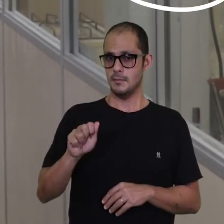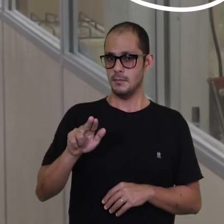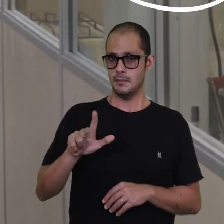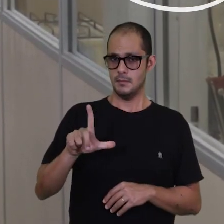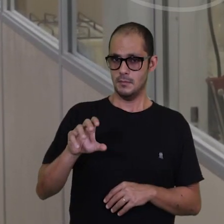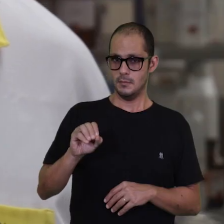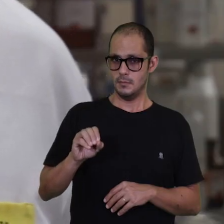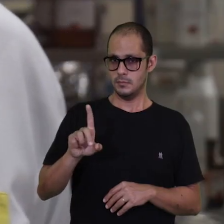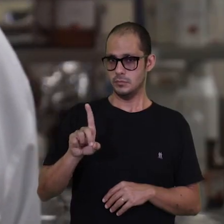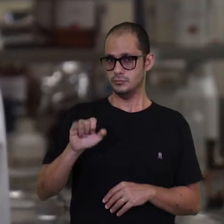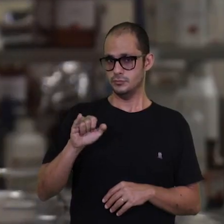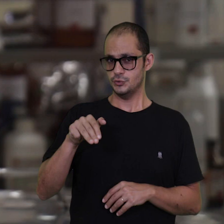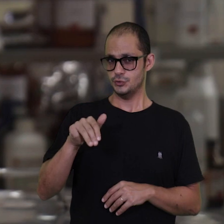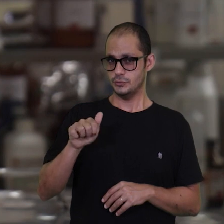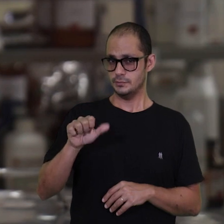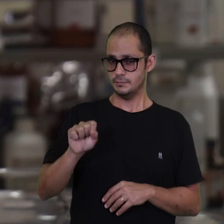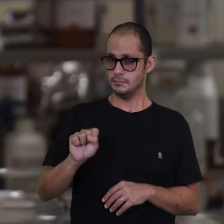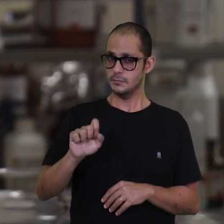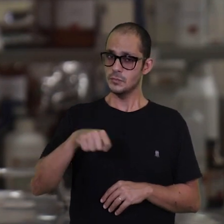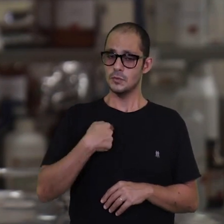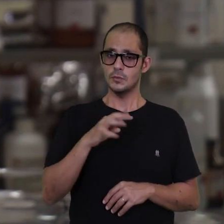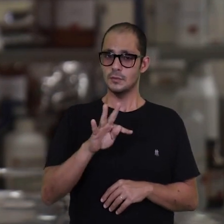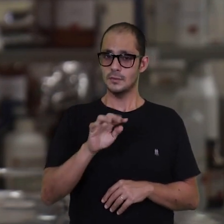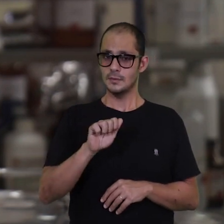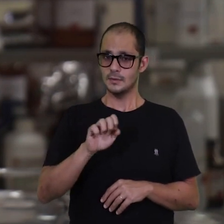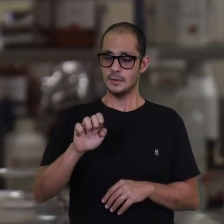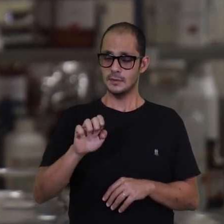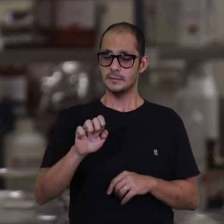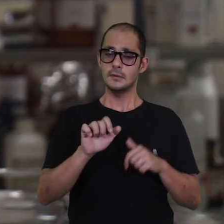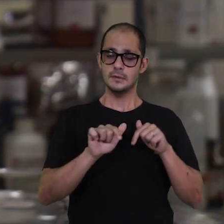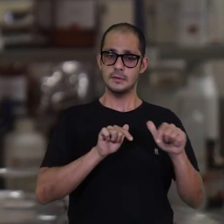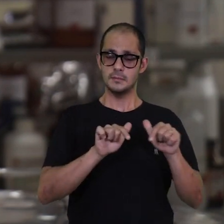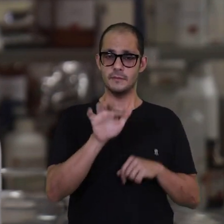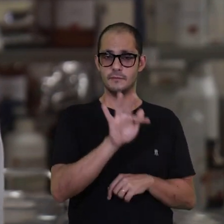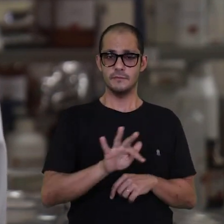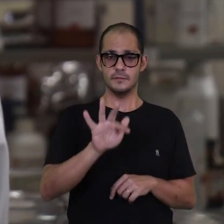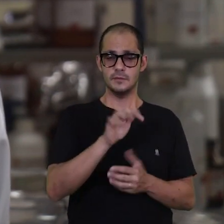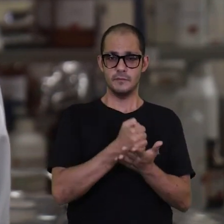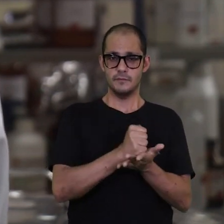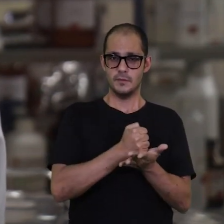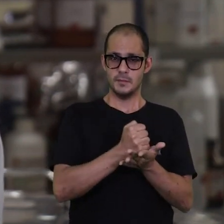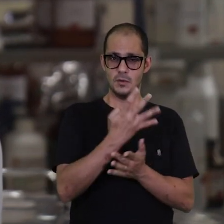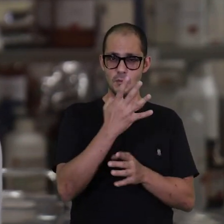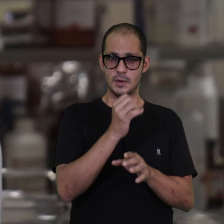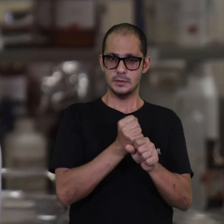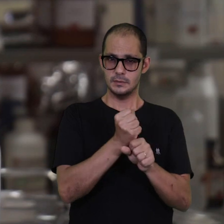Paulo Dimas de Castro, sou técnico administrativo, trabalho aqui na Faculdade de Farmácia há 40 anos. Eu comecei a trabalhar